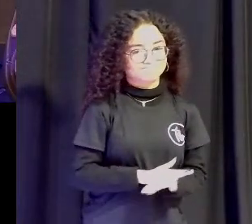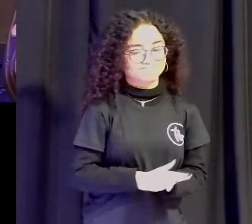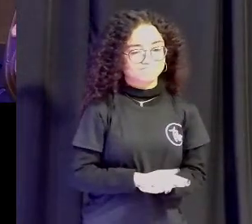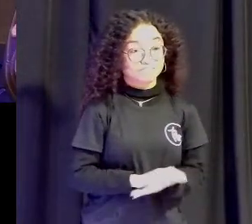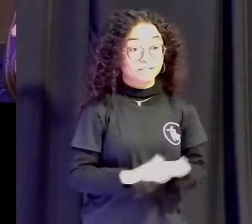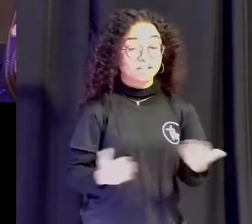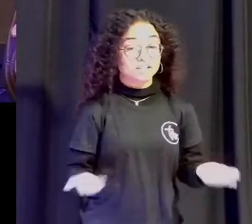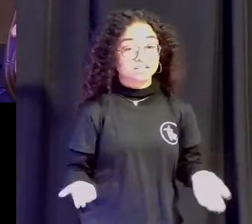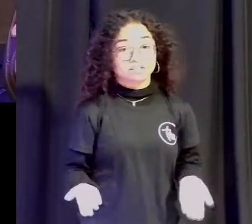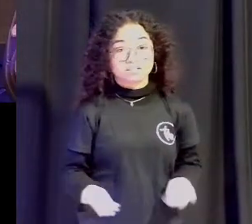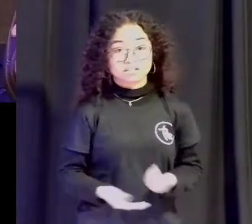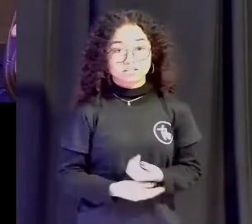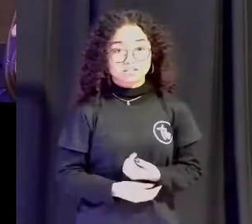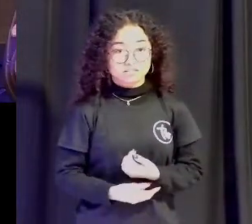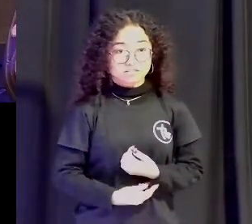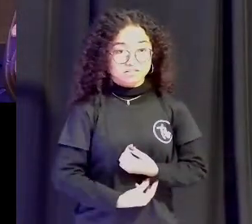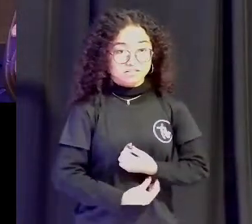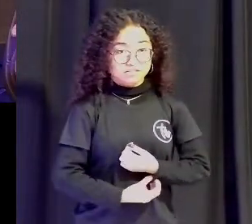Então ele